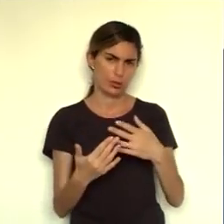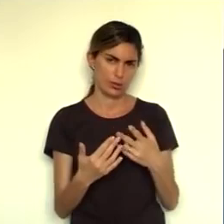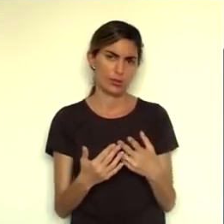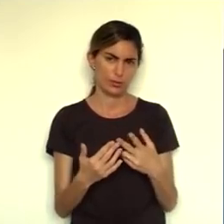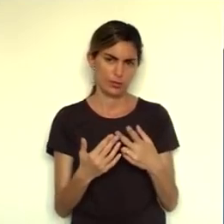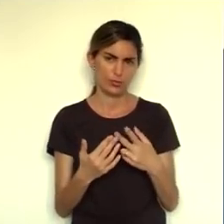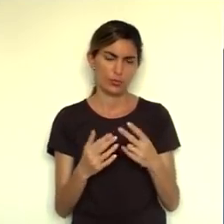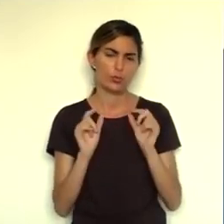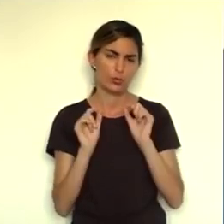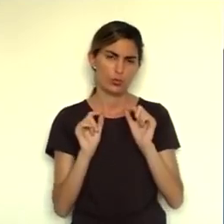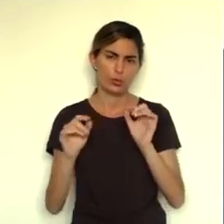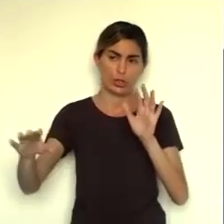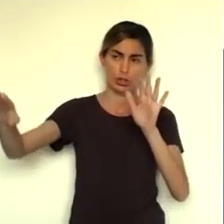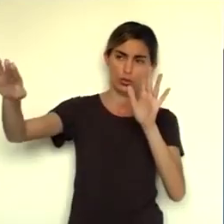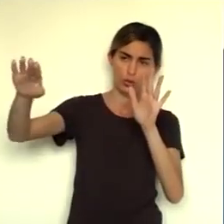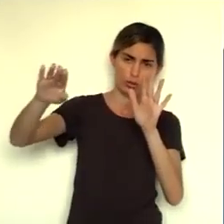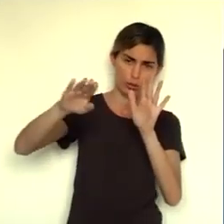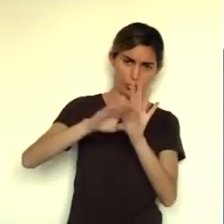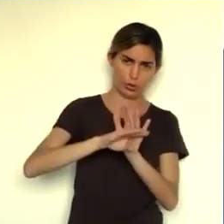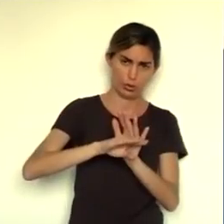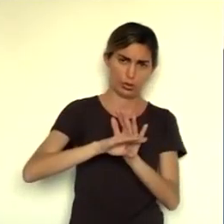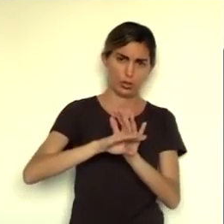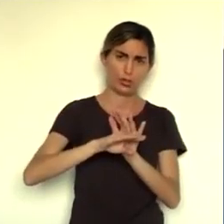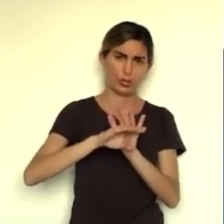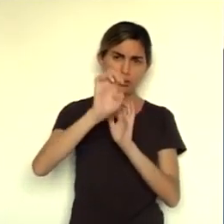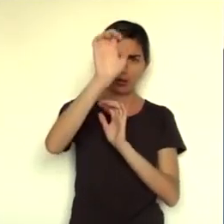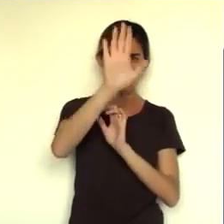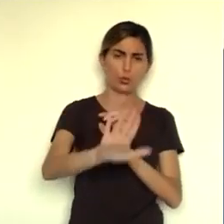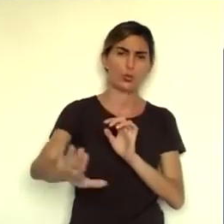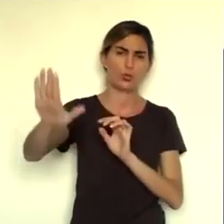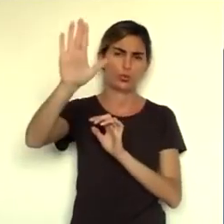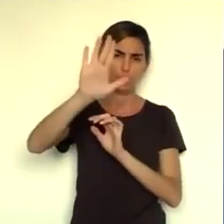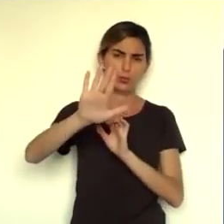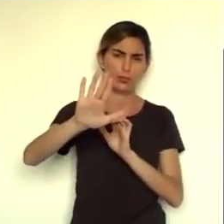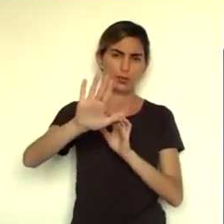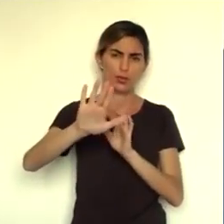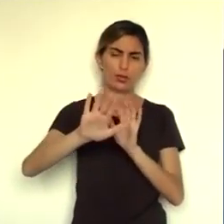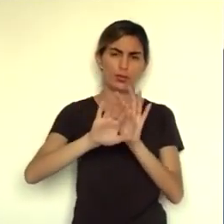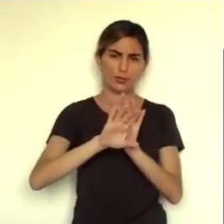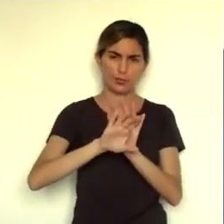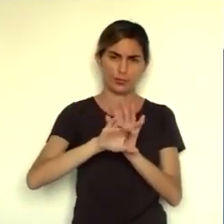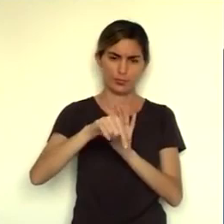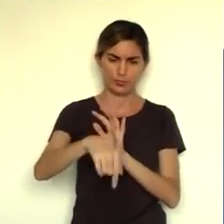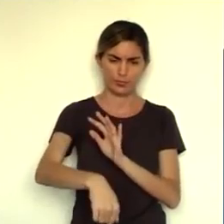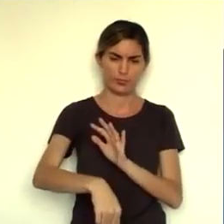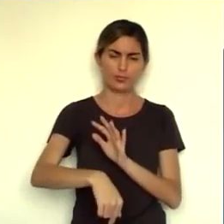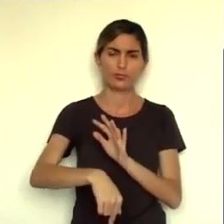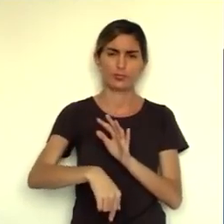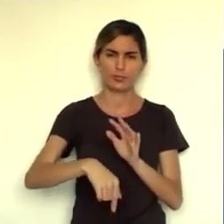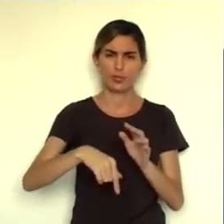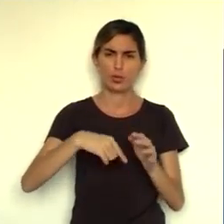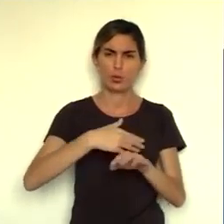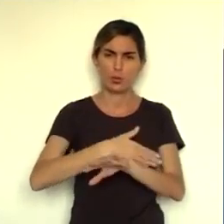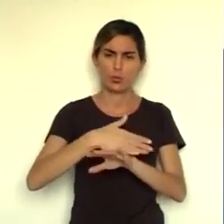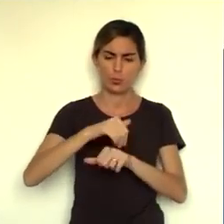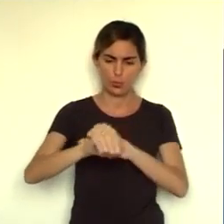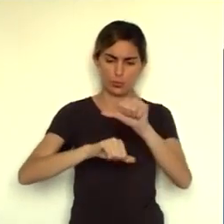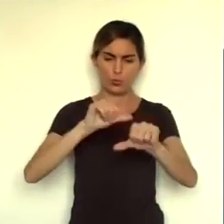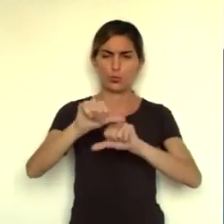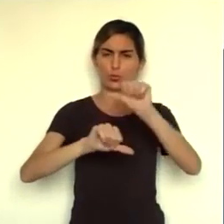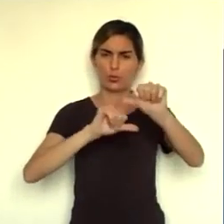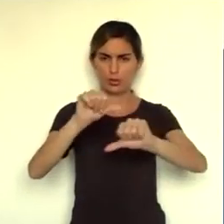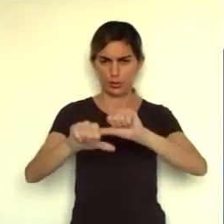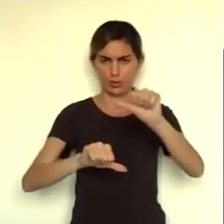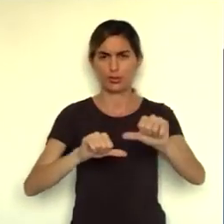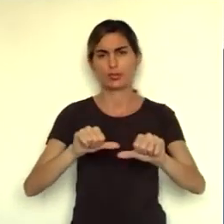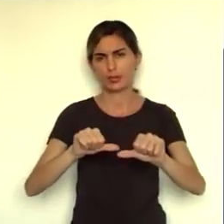de intervenção, que é a chegada do colonizador europeu. Com a colonização, né, vieram